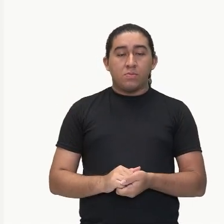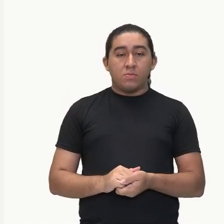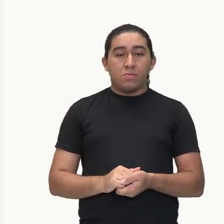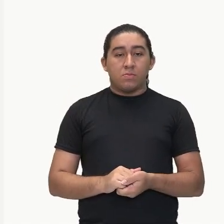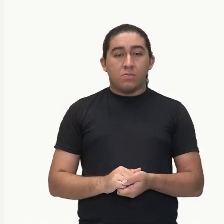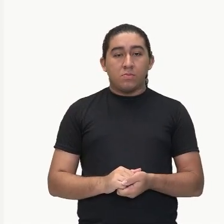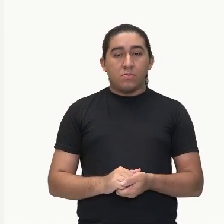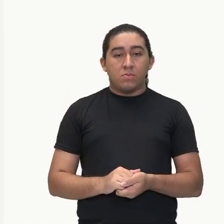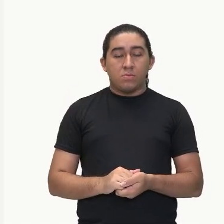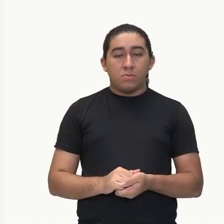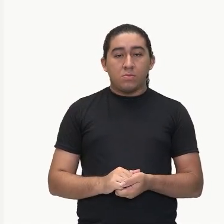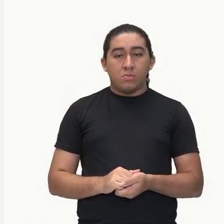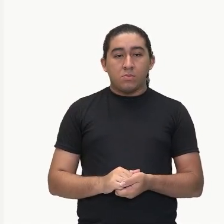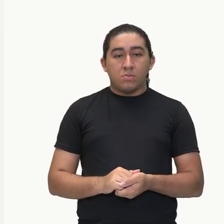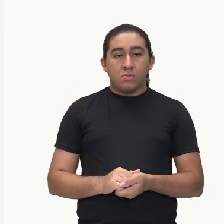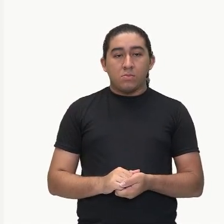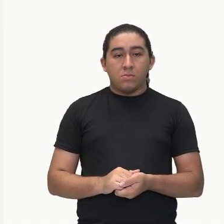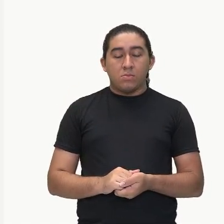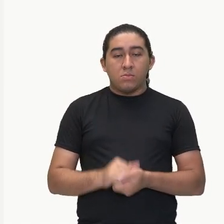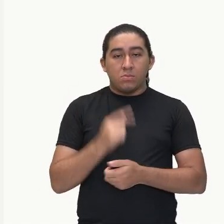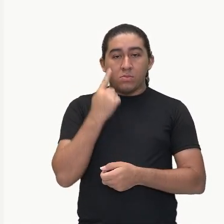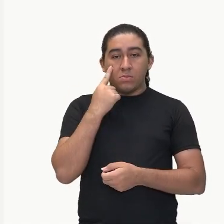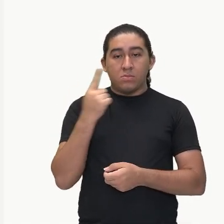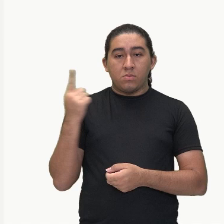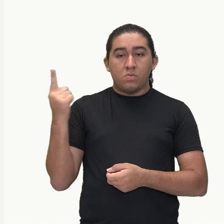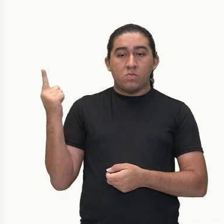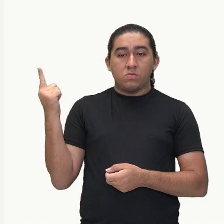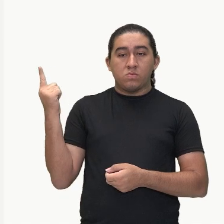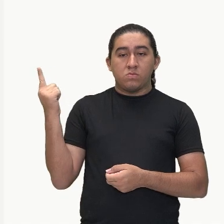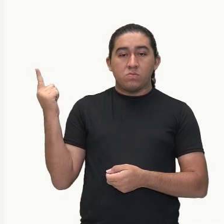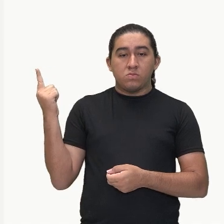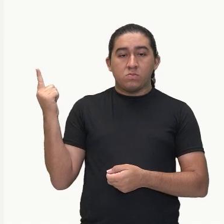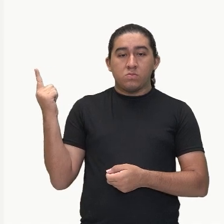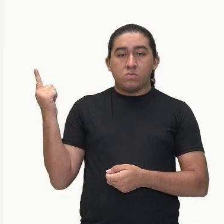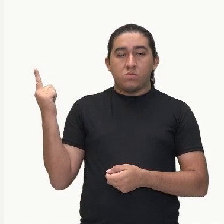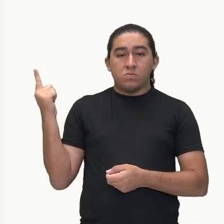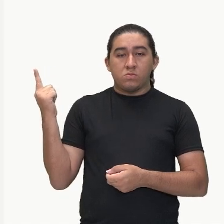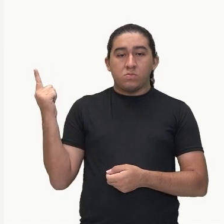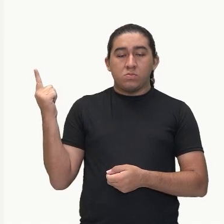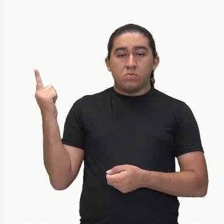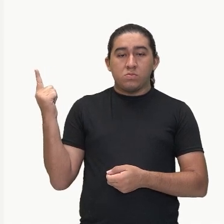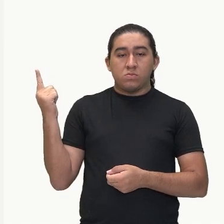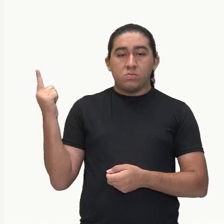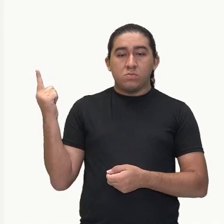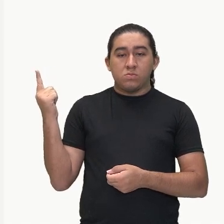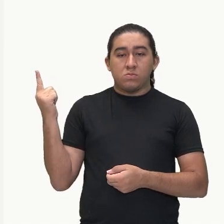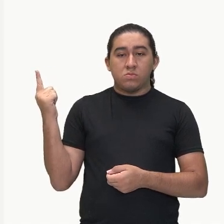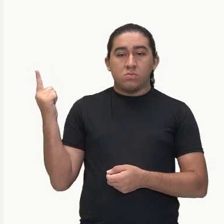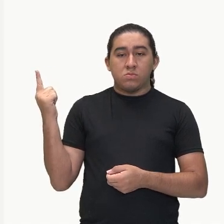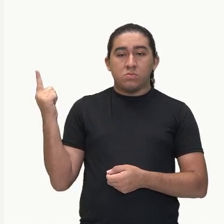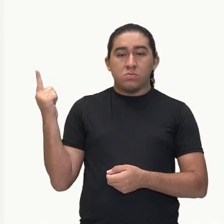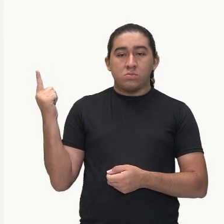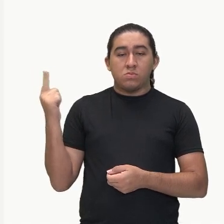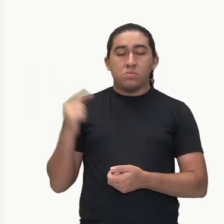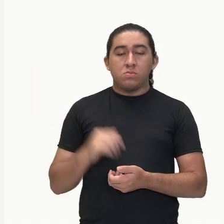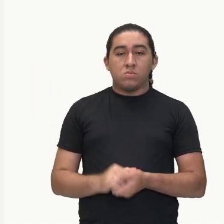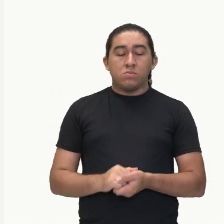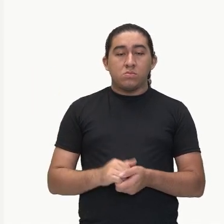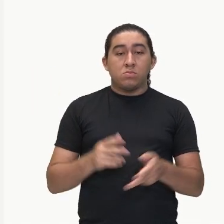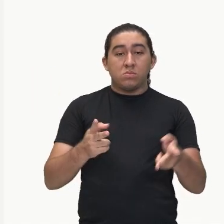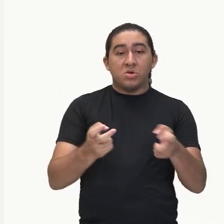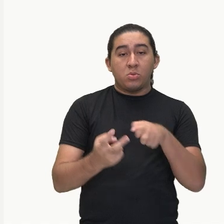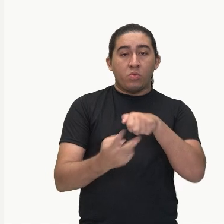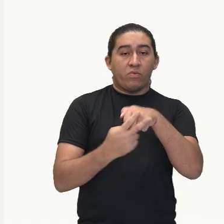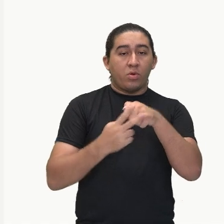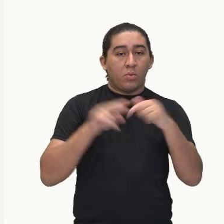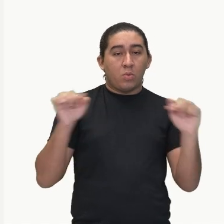ou as meninas esqueceram muitos acessórios. Então, veja que esse verbo concordou aqui,